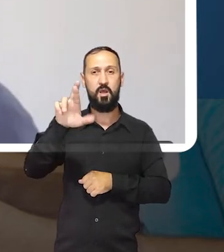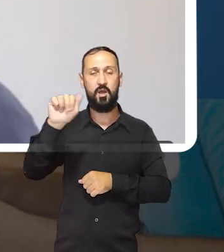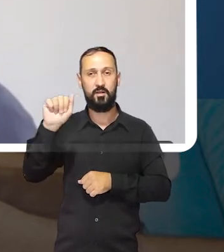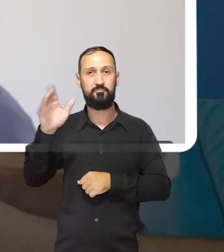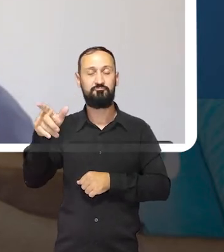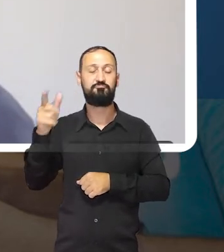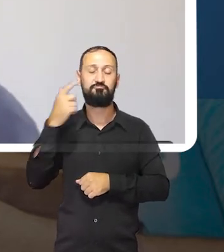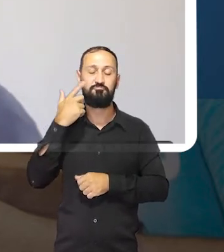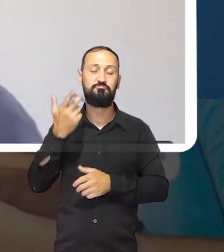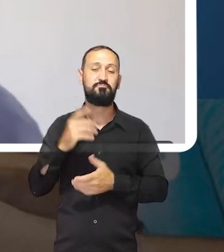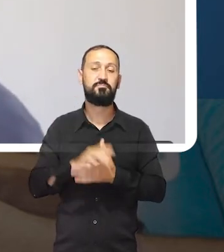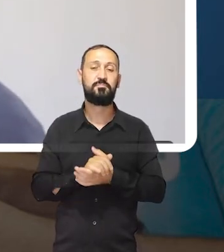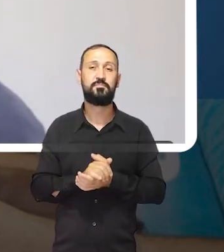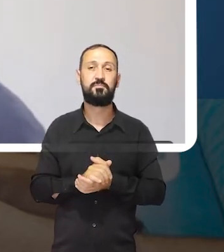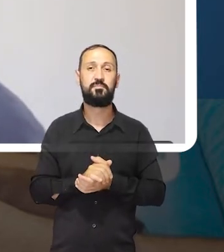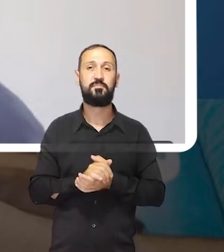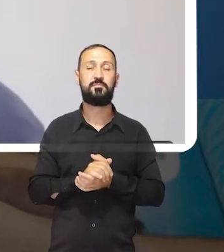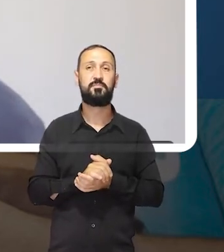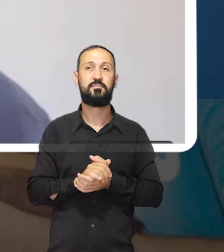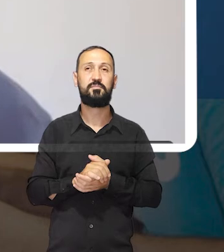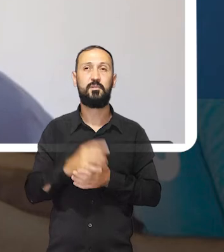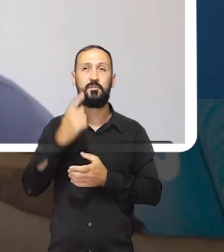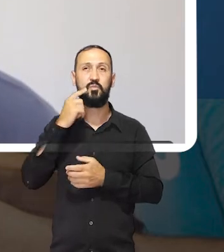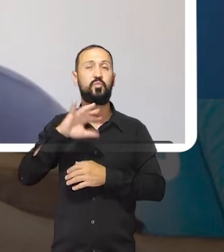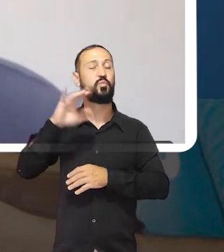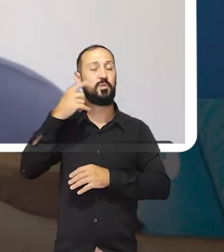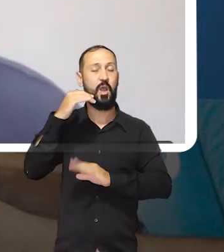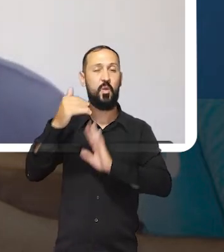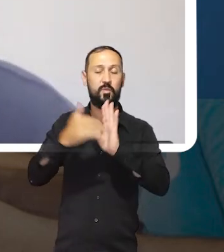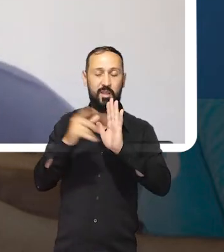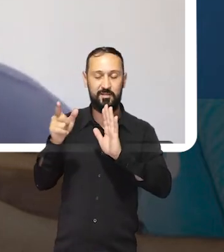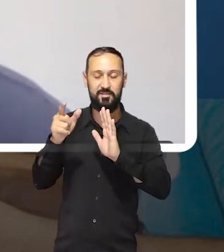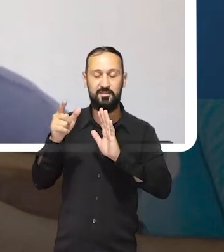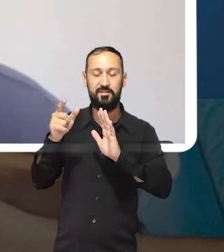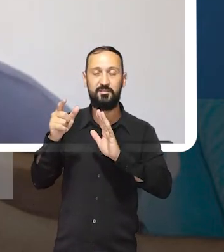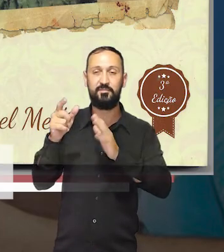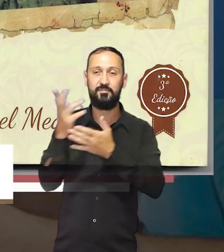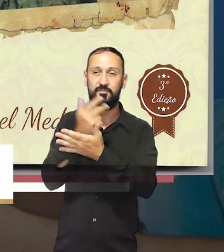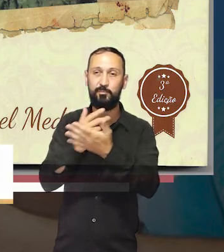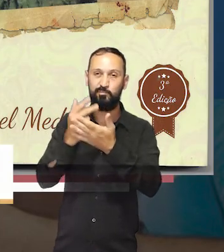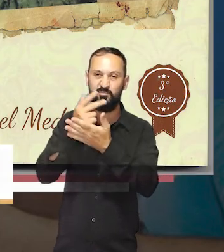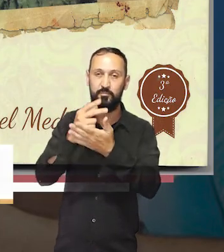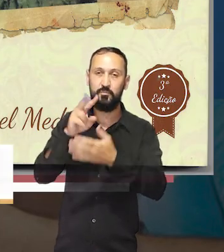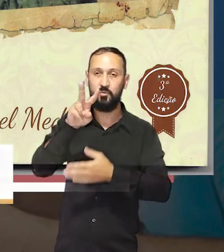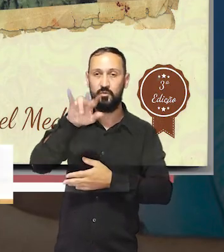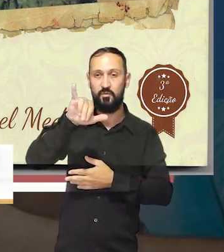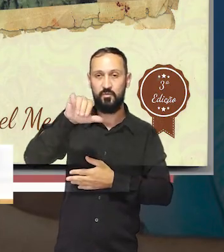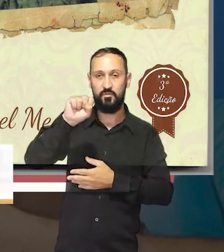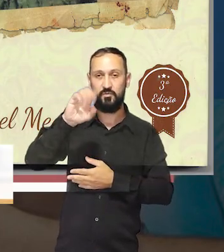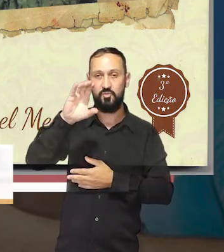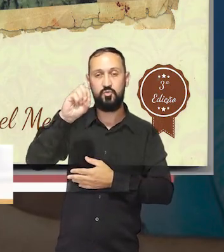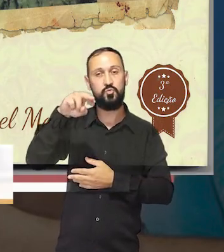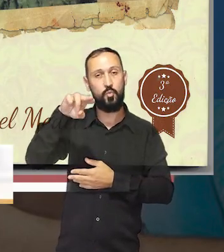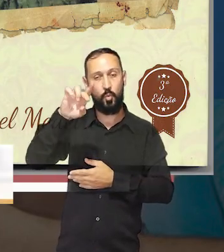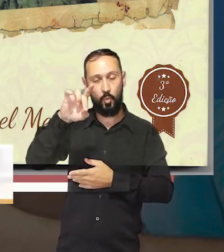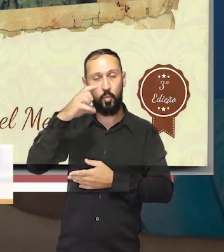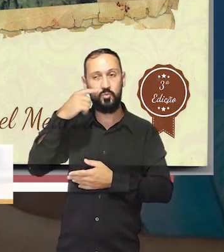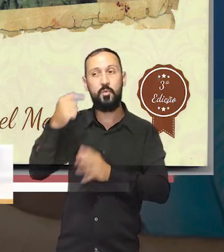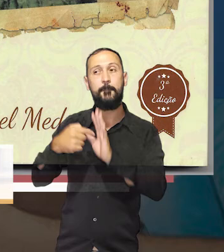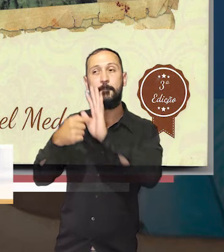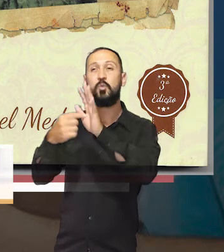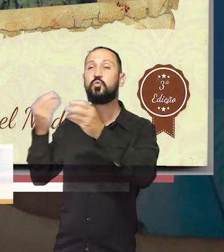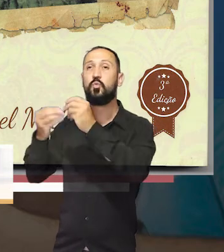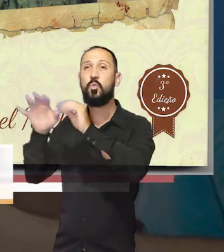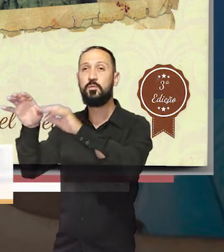a todos na retirada, essa grande epopeia retratada pelo Visconde Toné